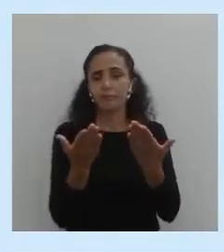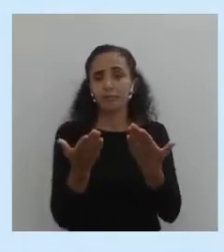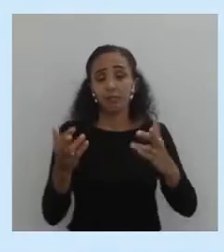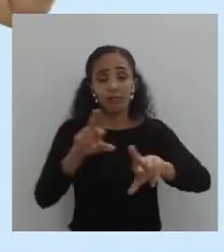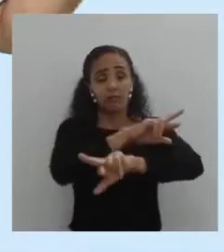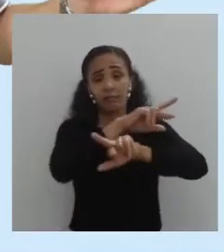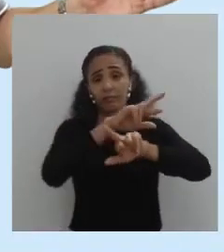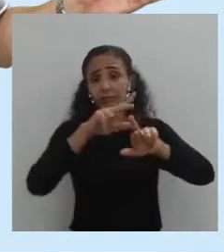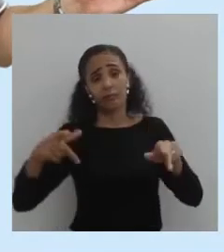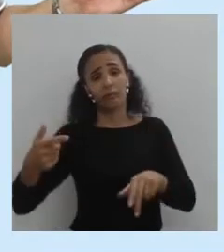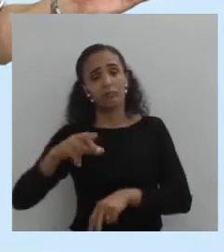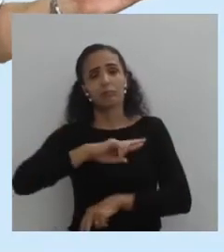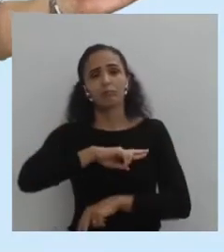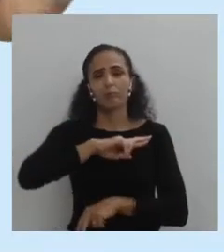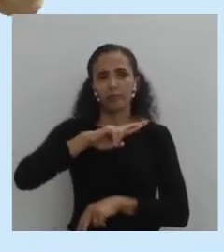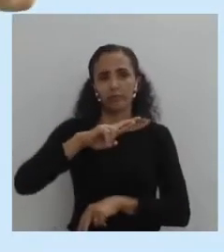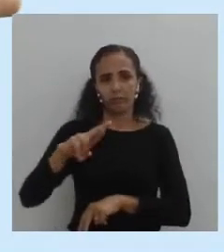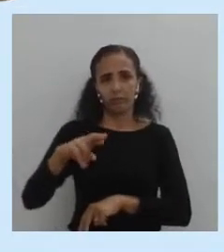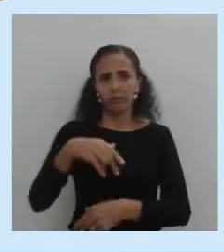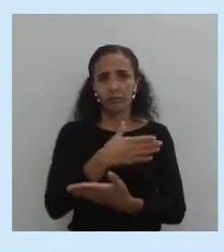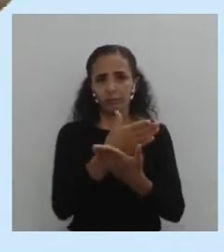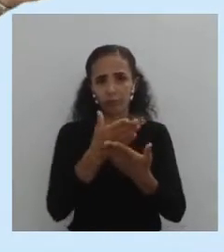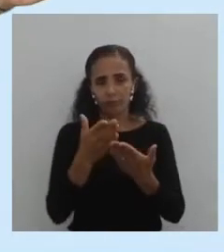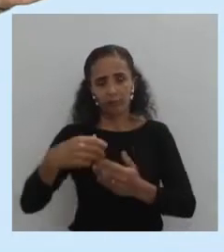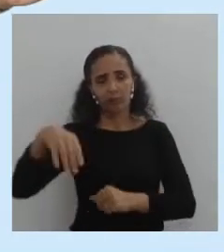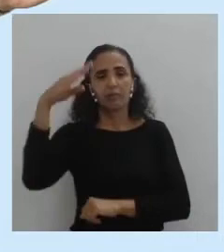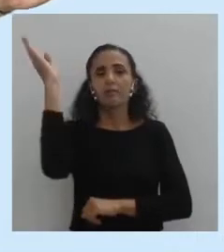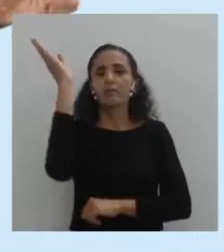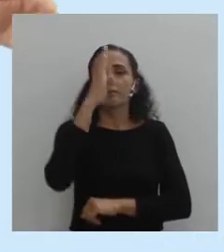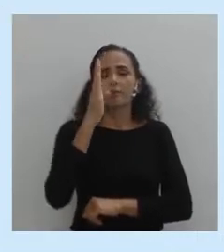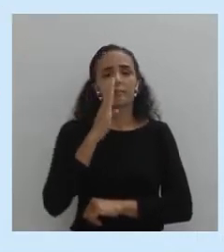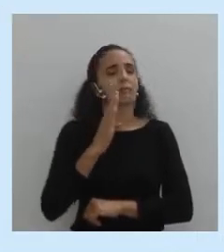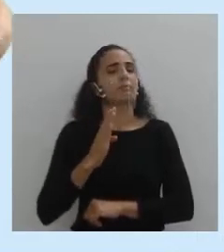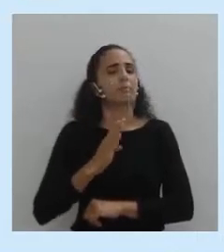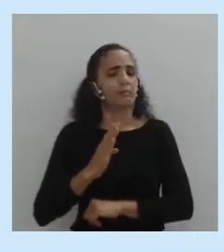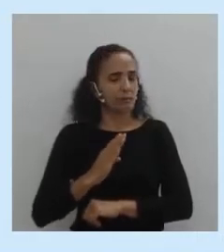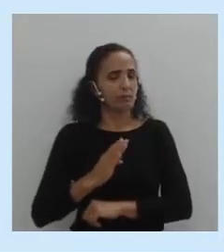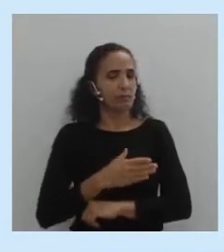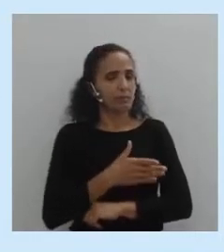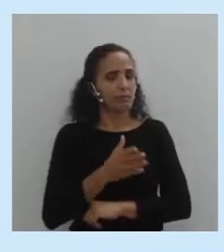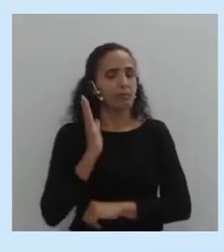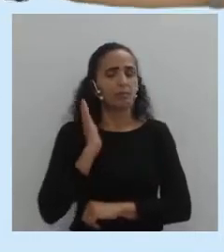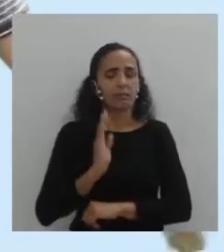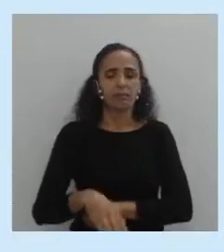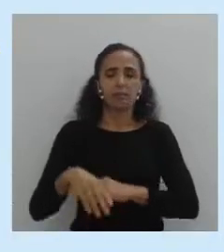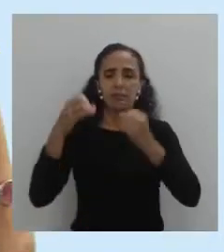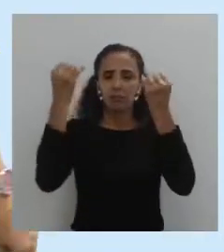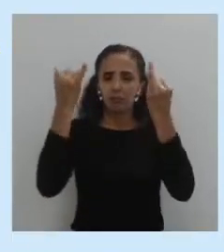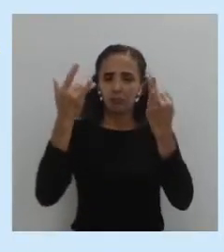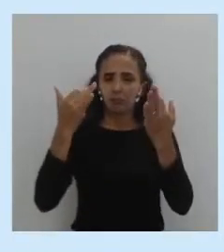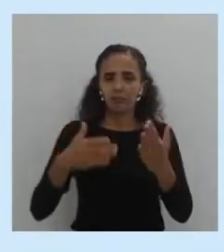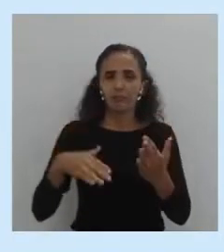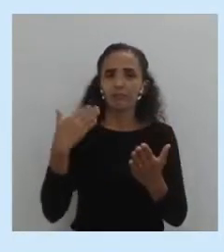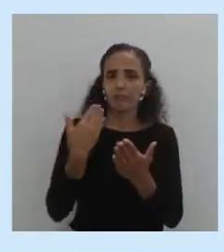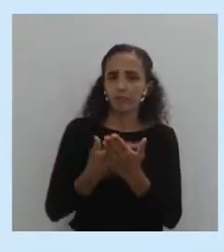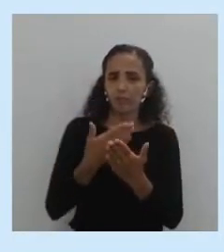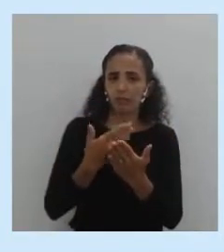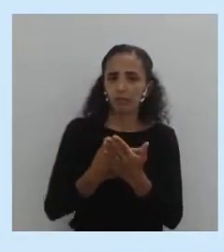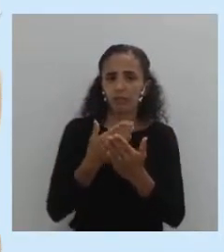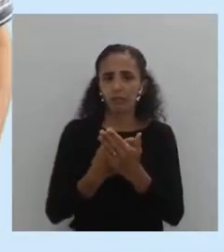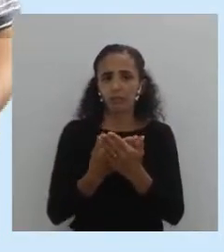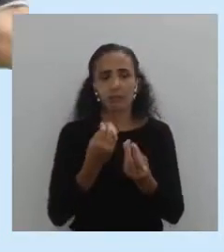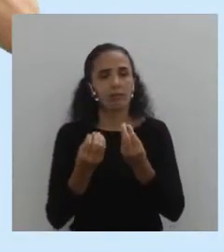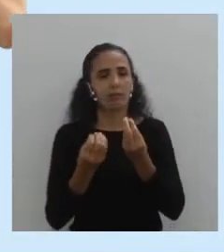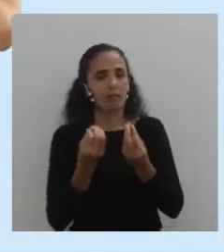A diversidade desse país continental. Aquilo que eu já iniciei em nossa aula falando,